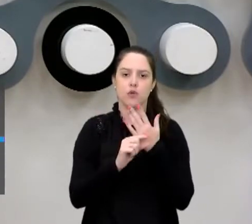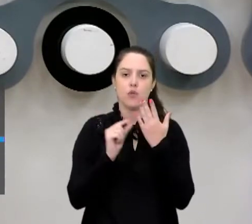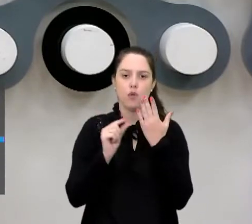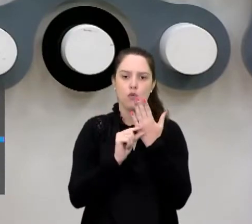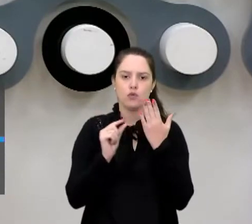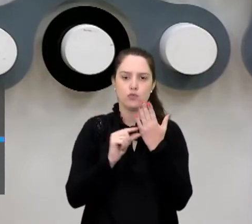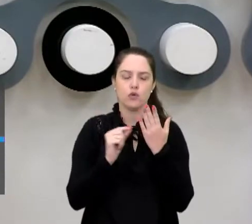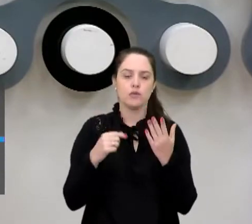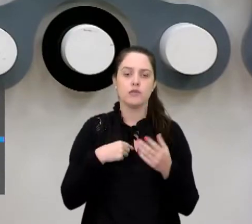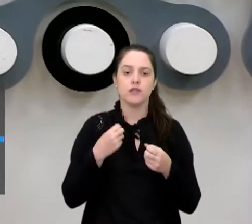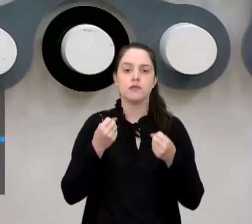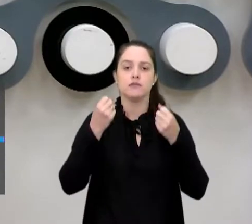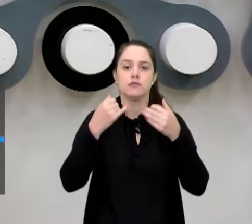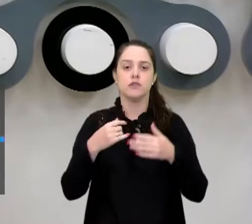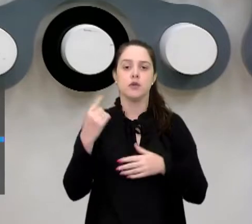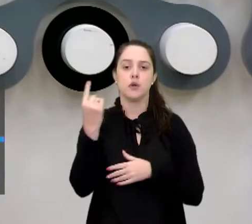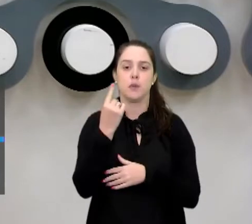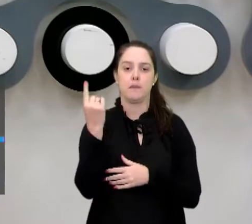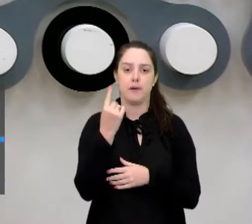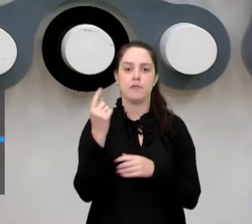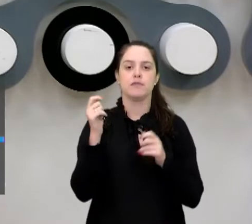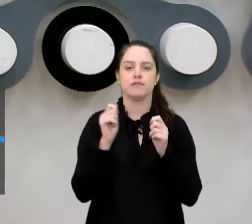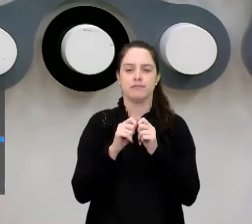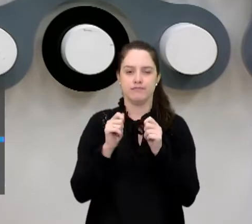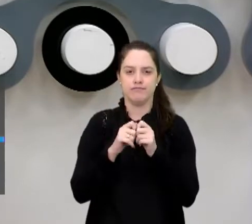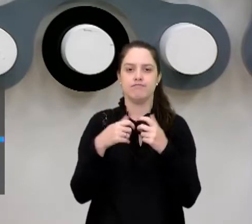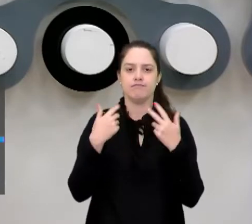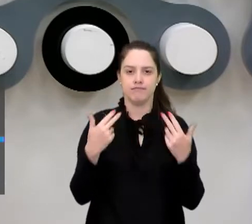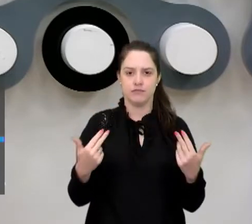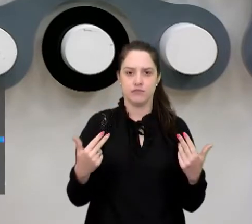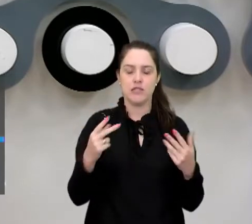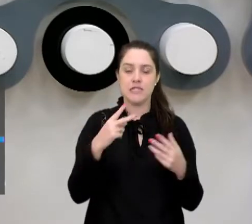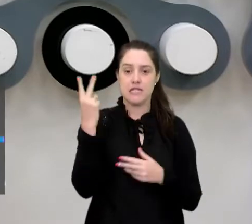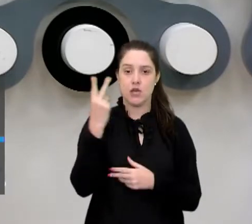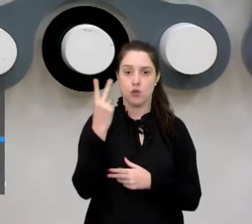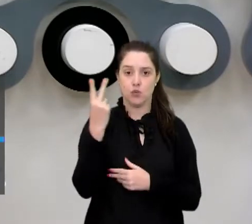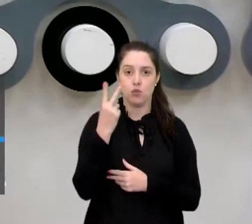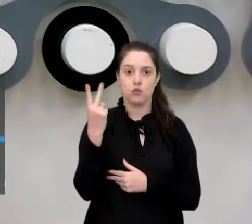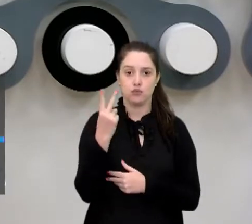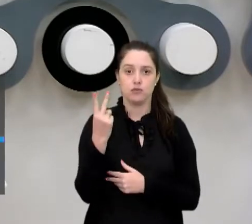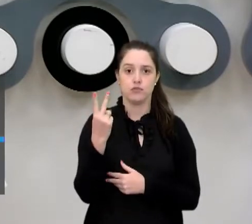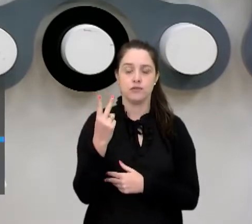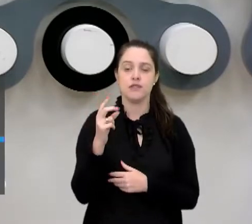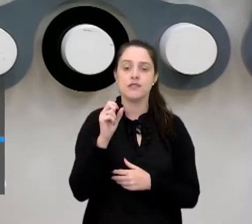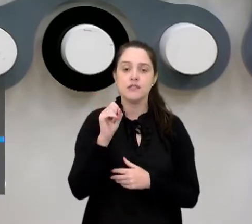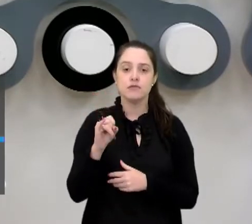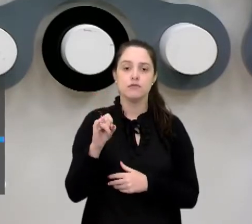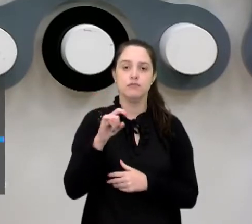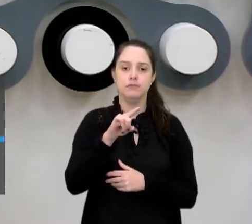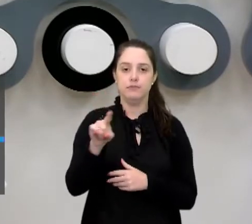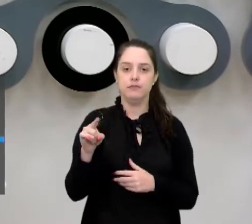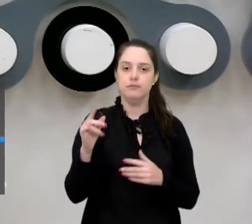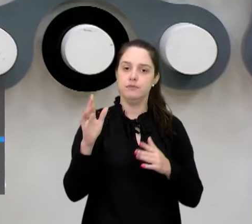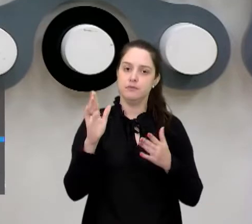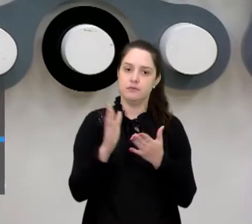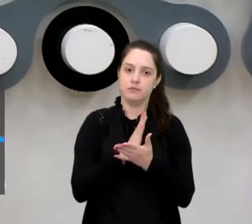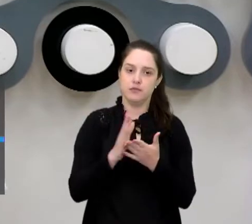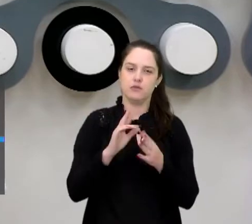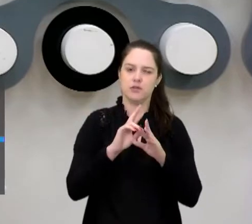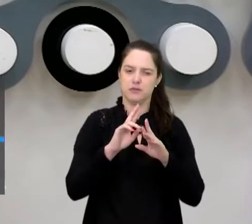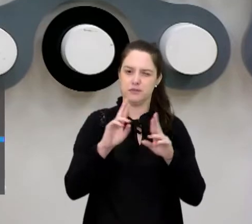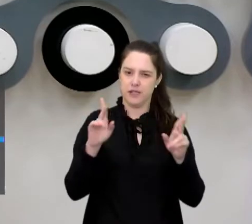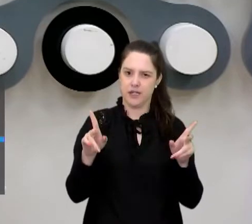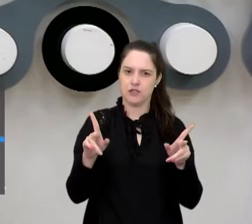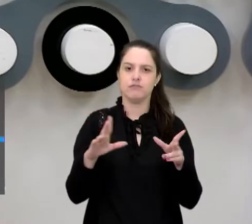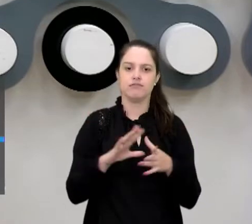tem que pontuar. O primeiro é se você está contextualizado com o assunto. É isso que eu queria comentar. E o segundo é se você tem a recepção sempre é diferente, não